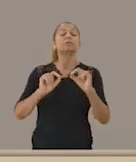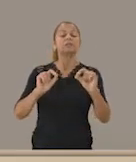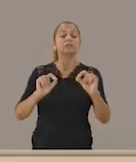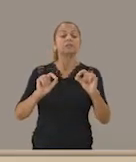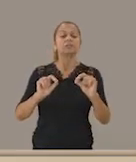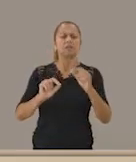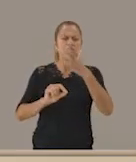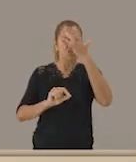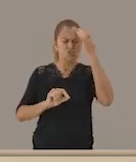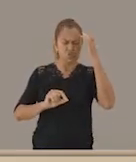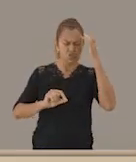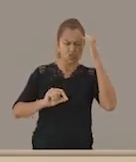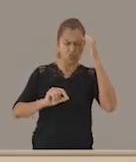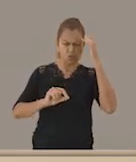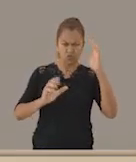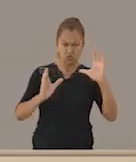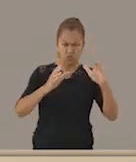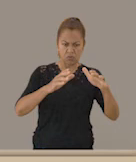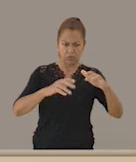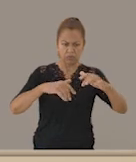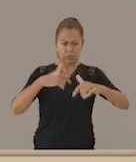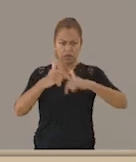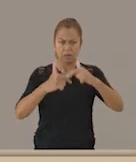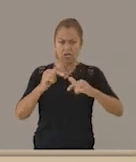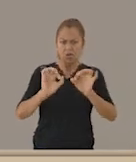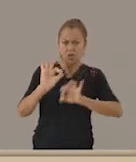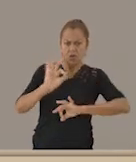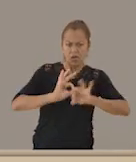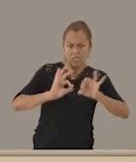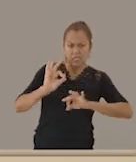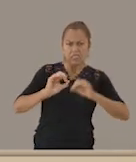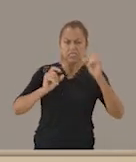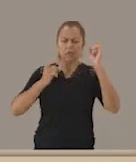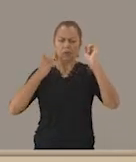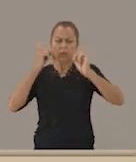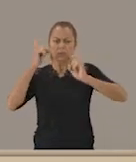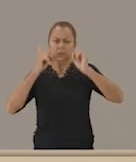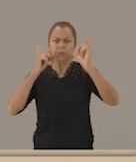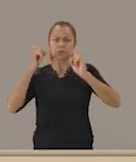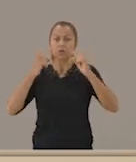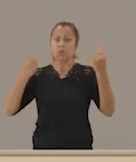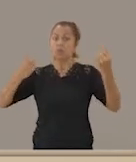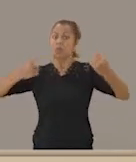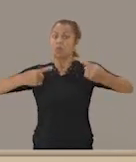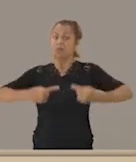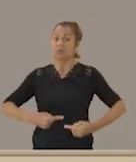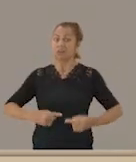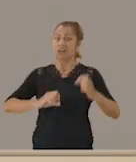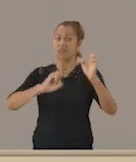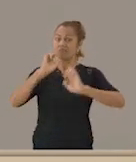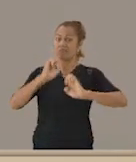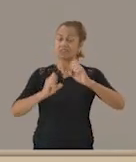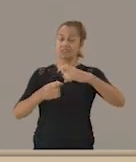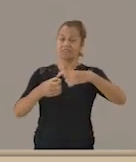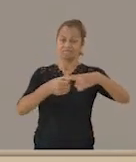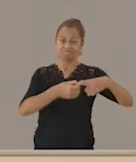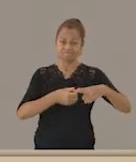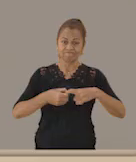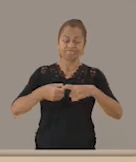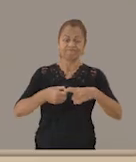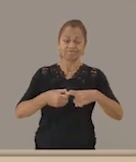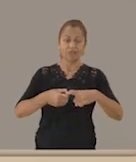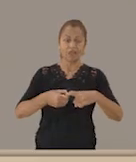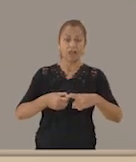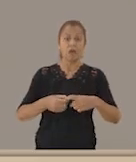metalúrgicos organizaram assembleias e ações contra a terceirização em São Paulo. A Câmara dos